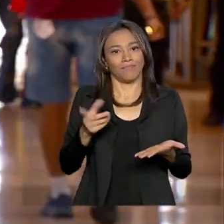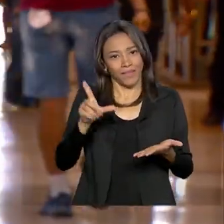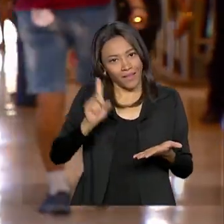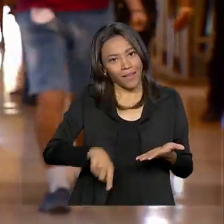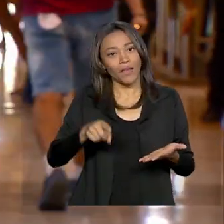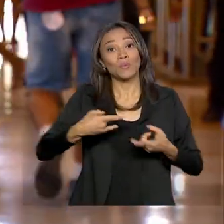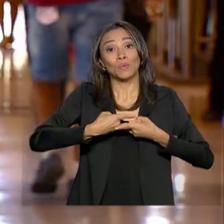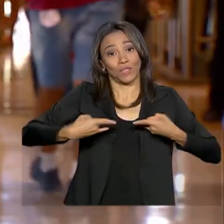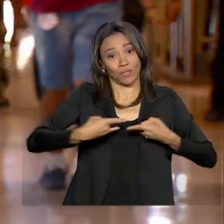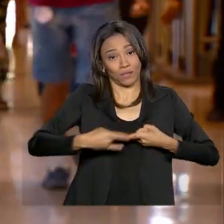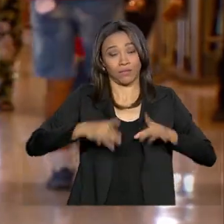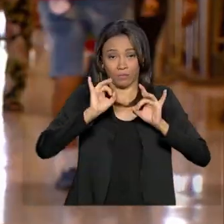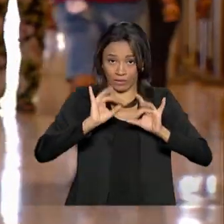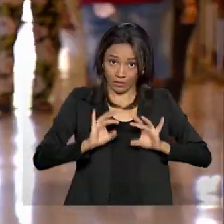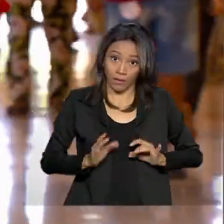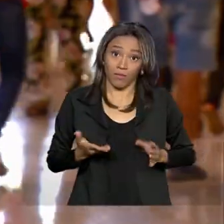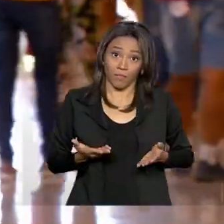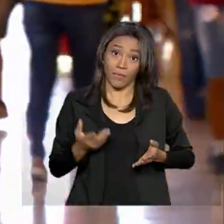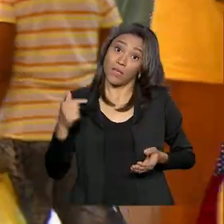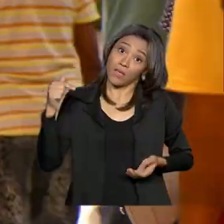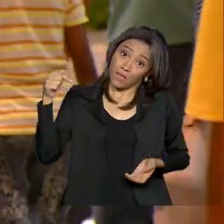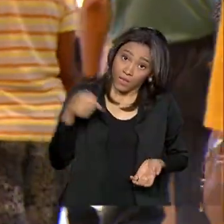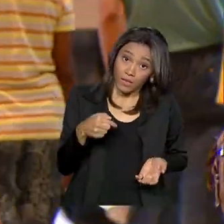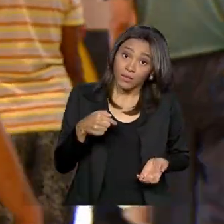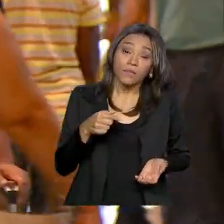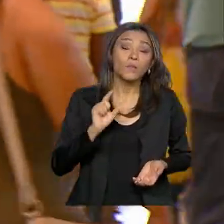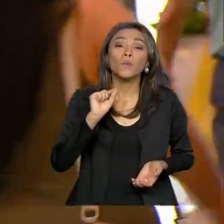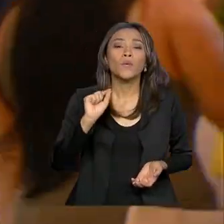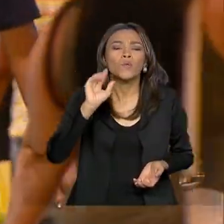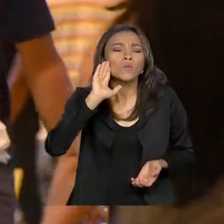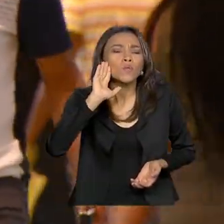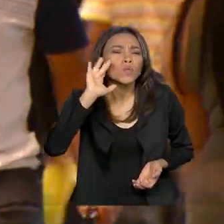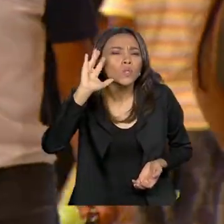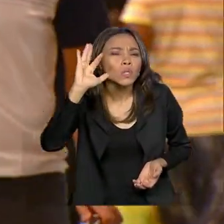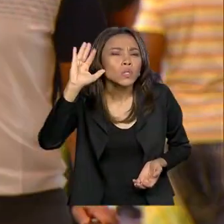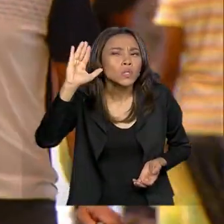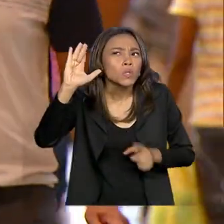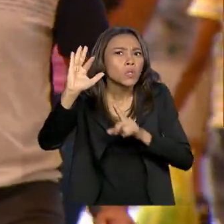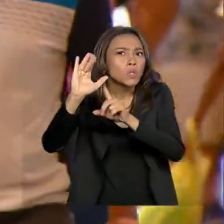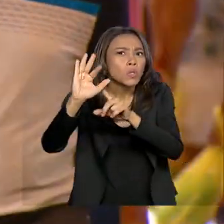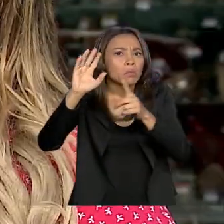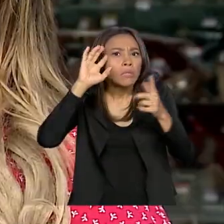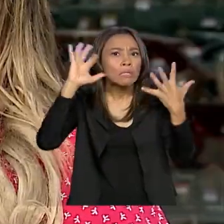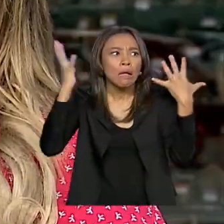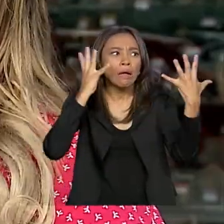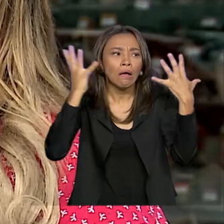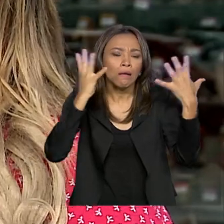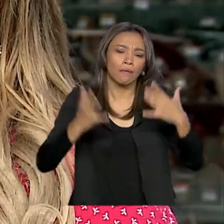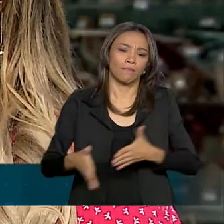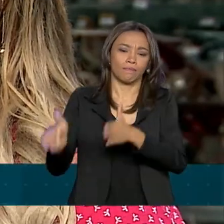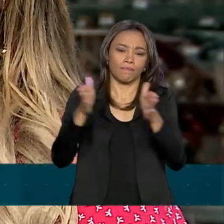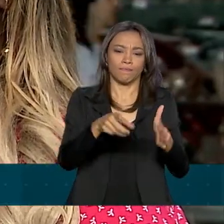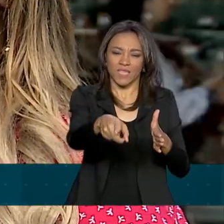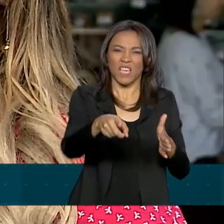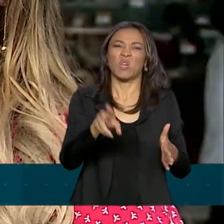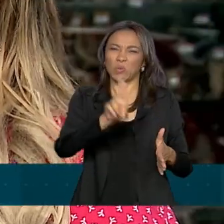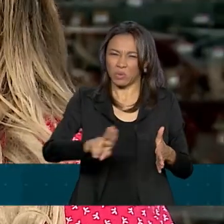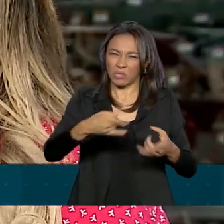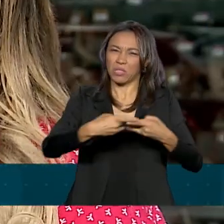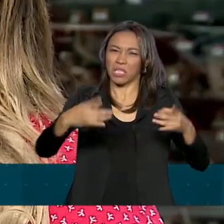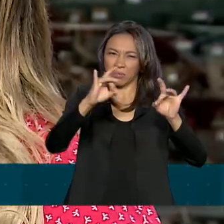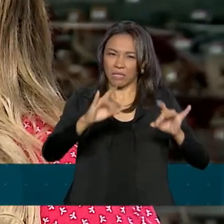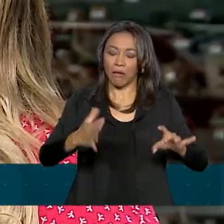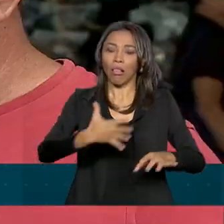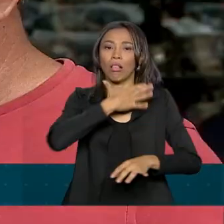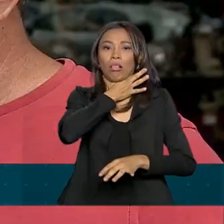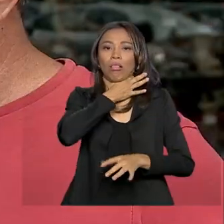como é o caso do cheque especial. Nesse caso, o sonho pode se tornar um pesadelo. Usei e acabei endividando. até hoje não